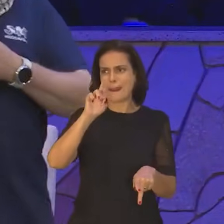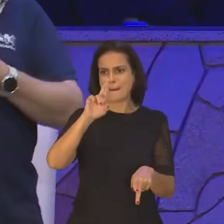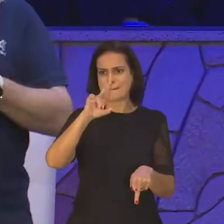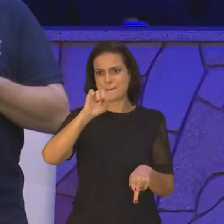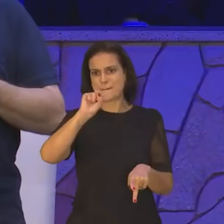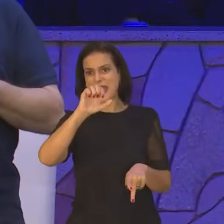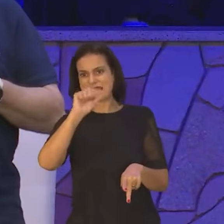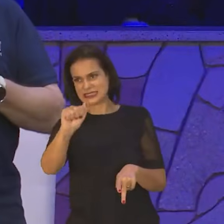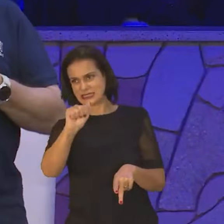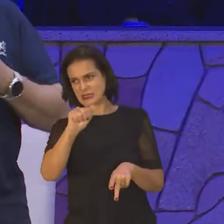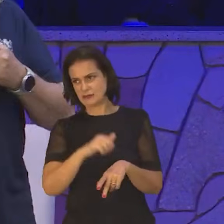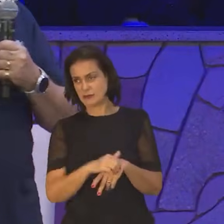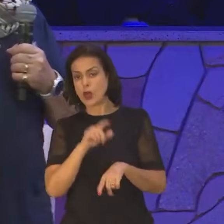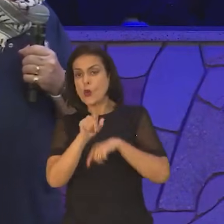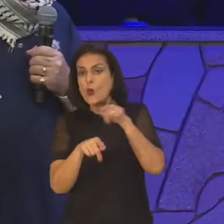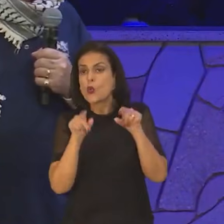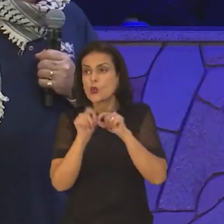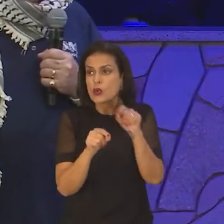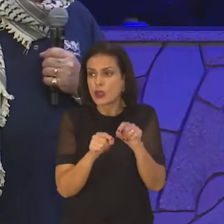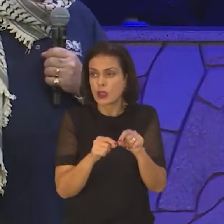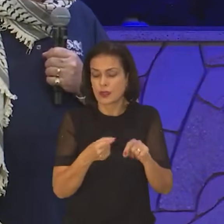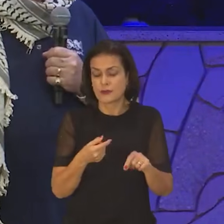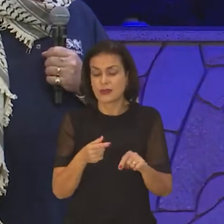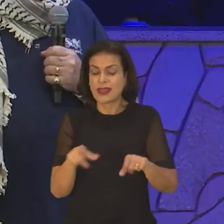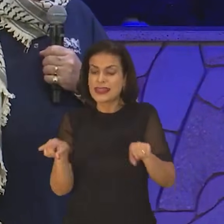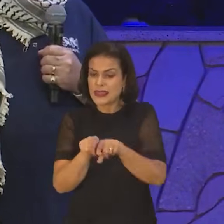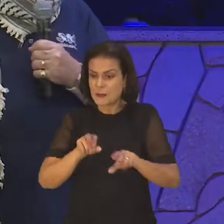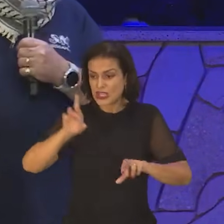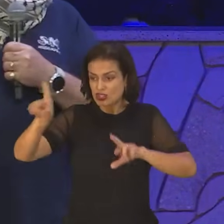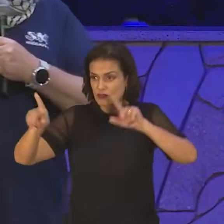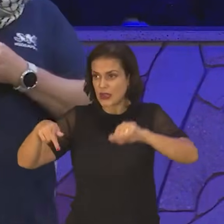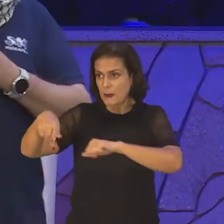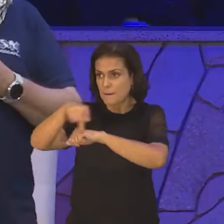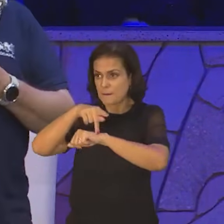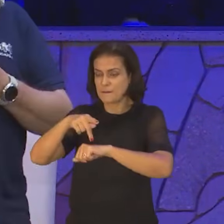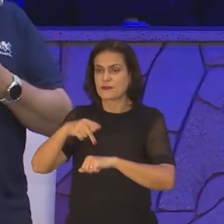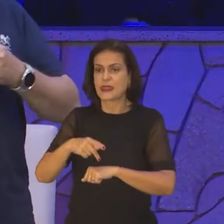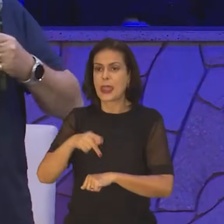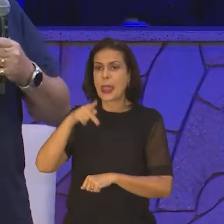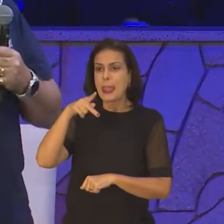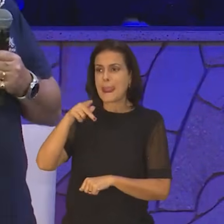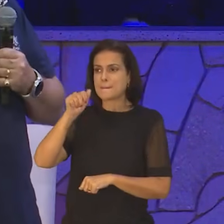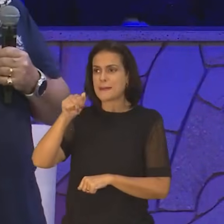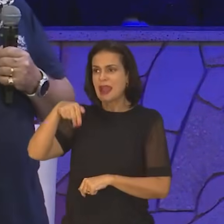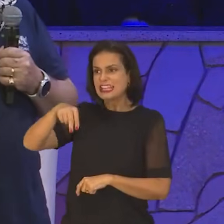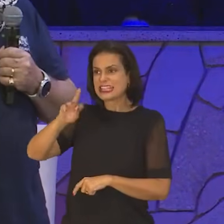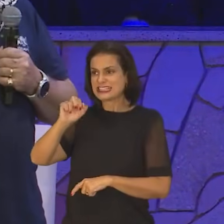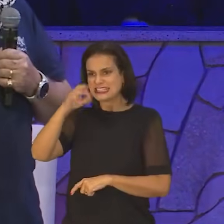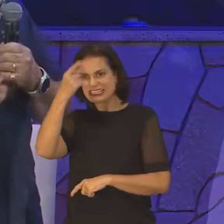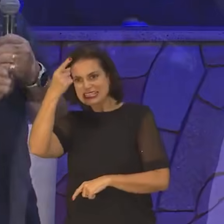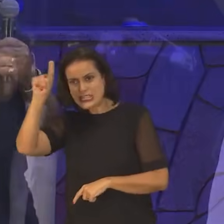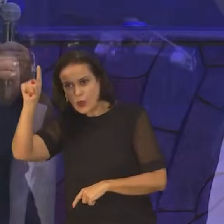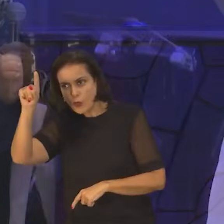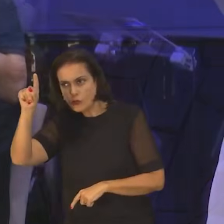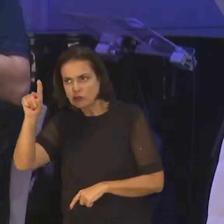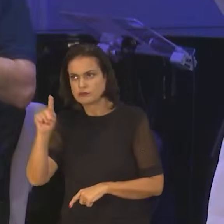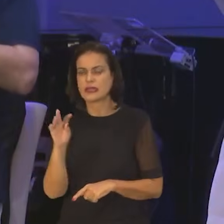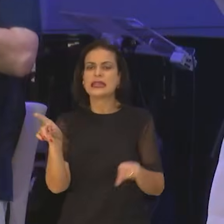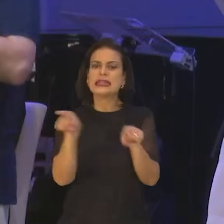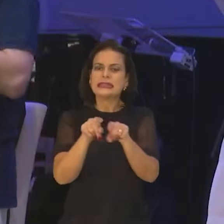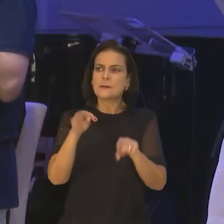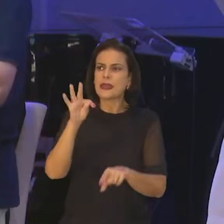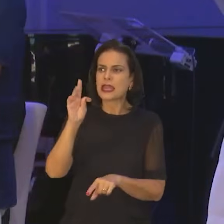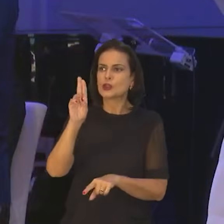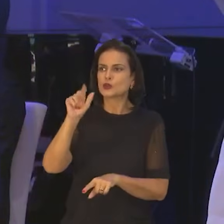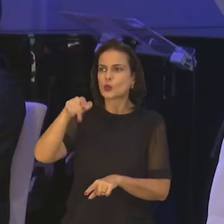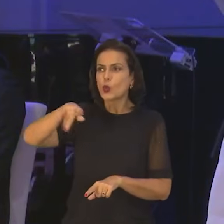Afeganistão é um país muçulmano, não são árabes. Paquistão é um país muçulmano, não são árabes. Turquia é um país muçulmano,